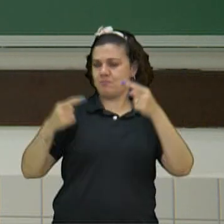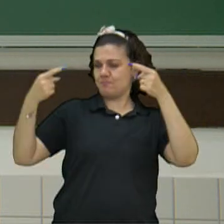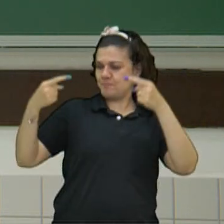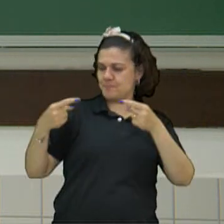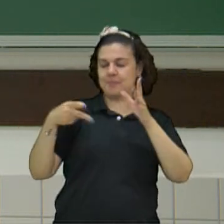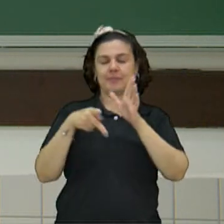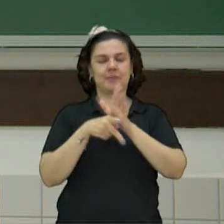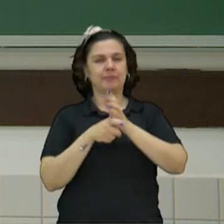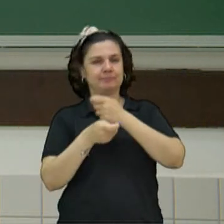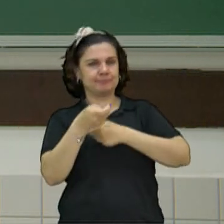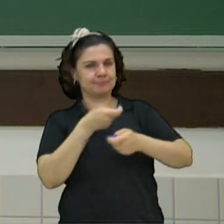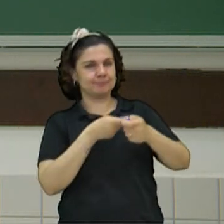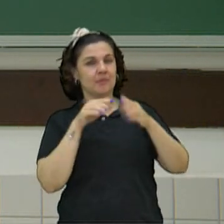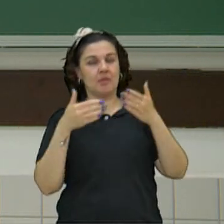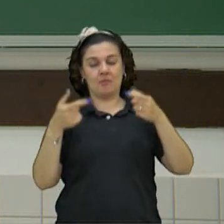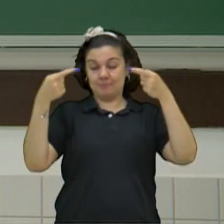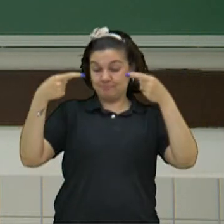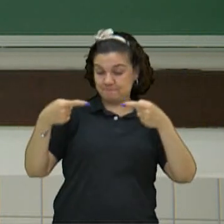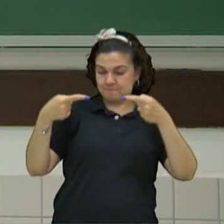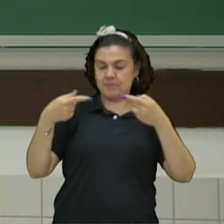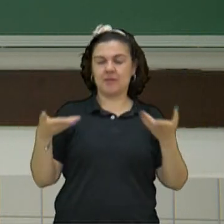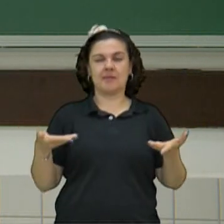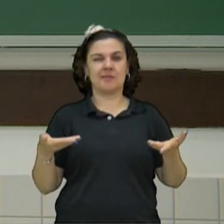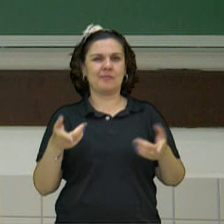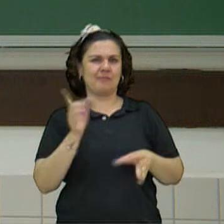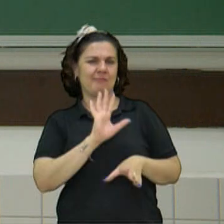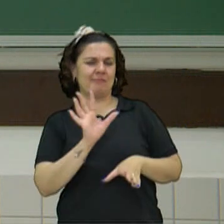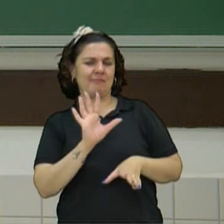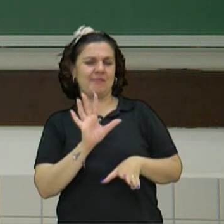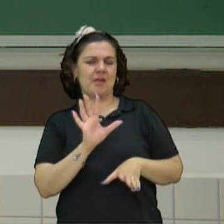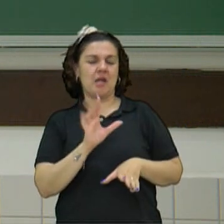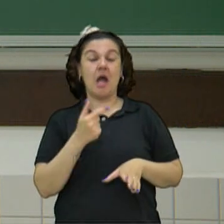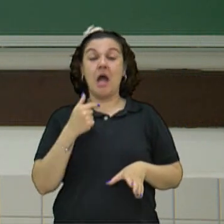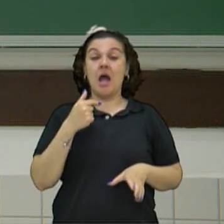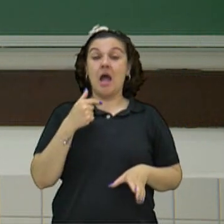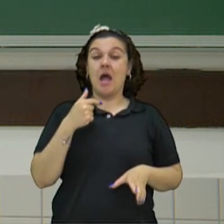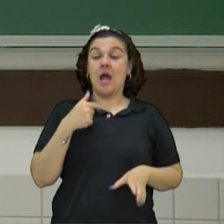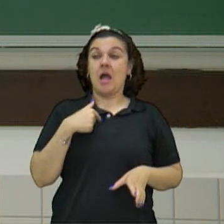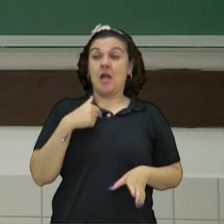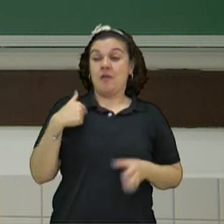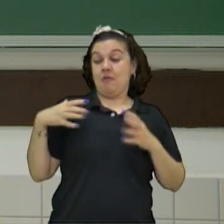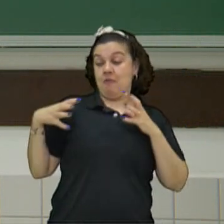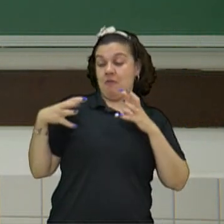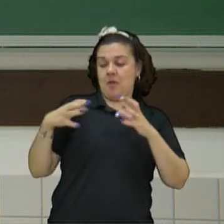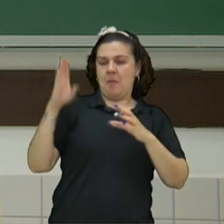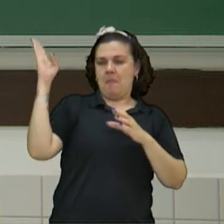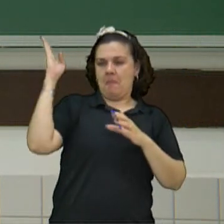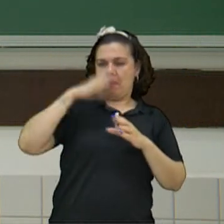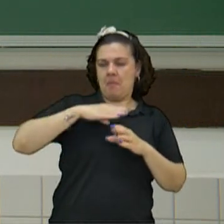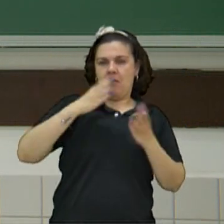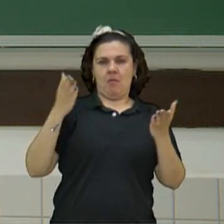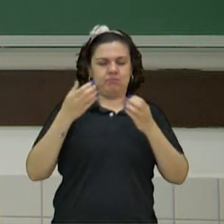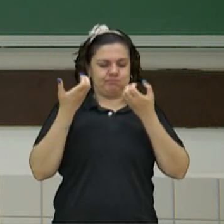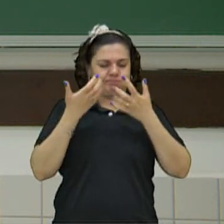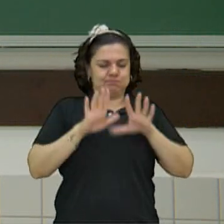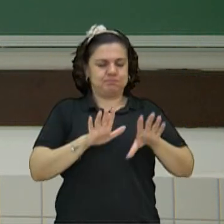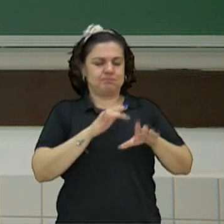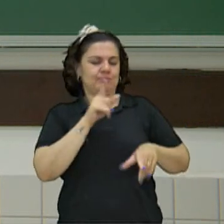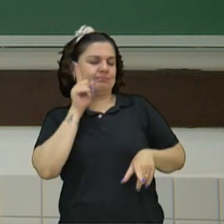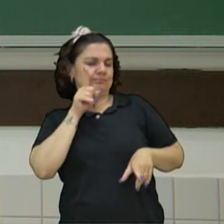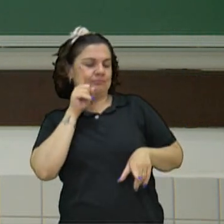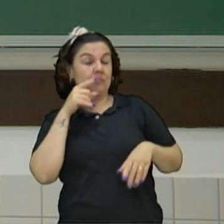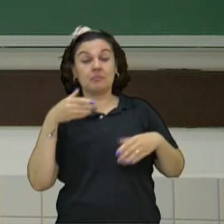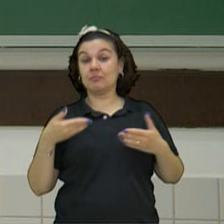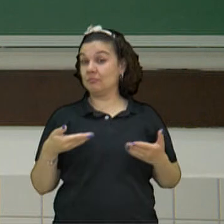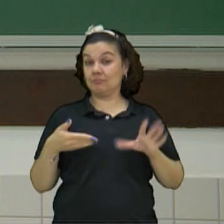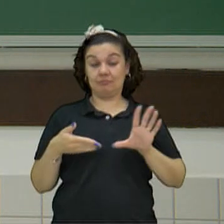comercial. Essa guerra comercial, não é que eu vou brigar com os Estados Unidos nesse caso, é que a China se